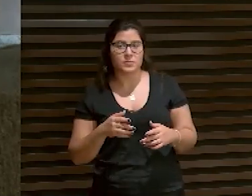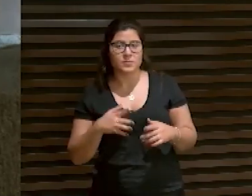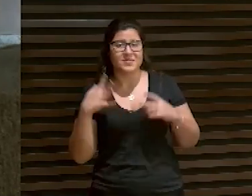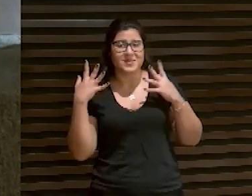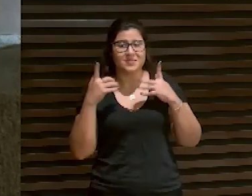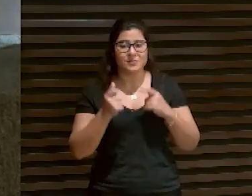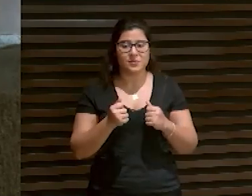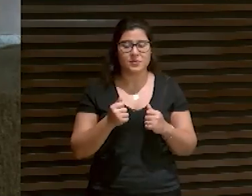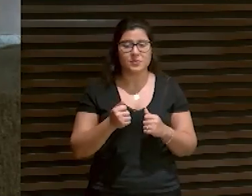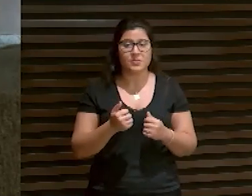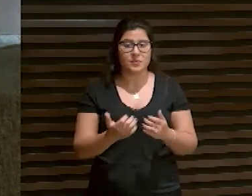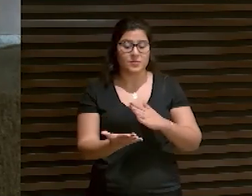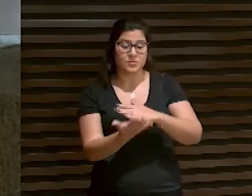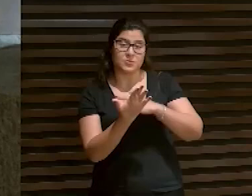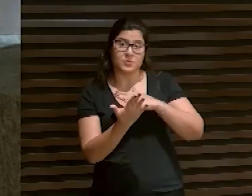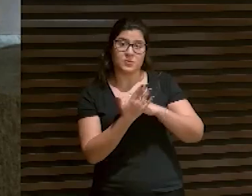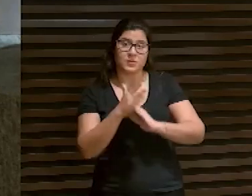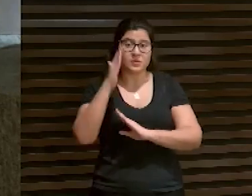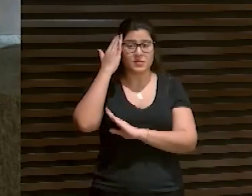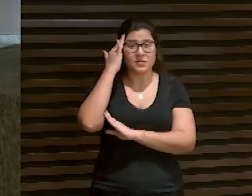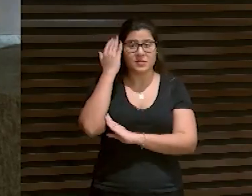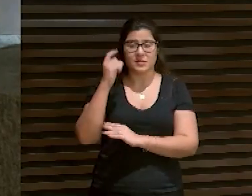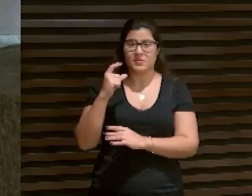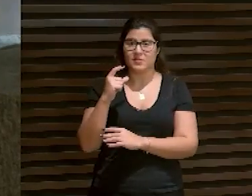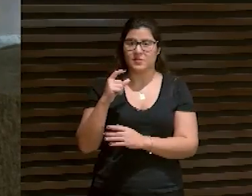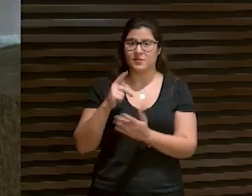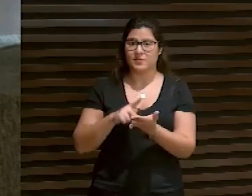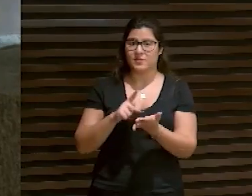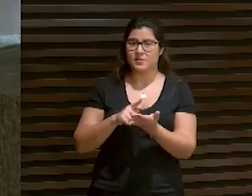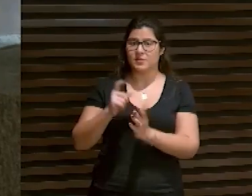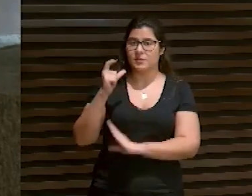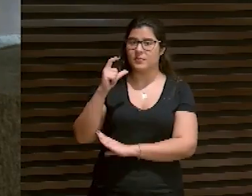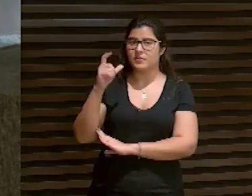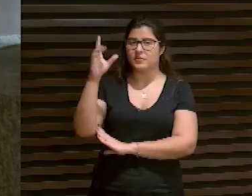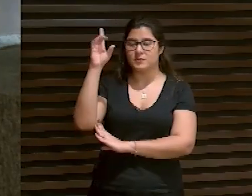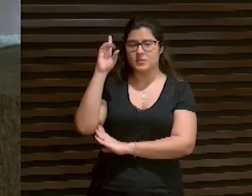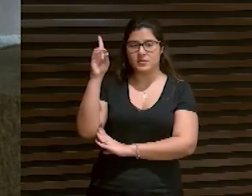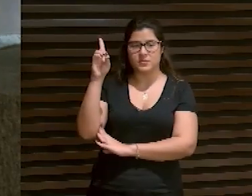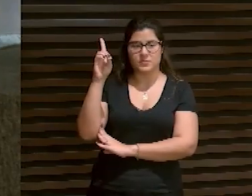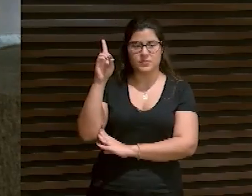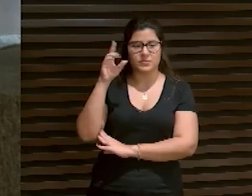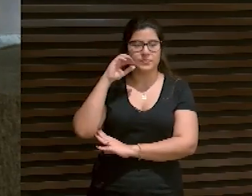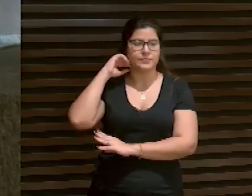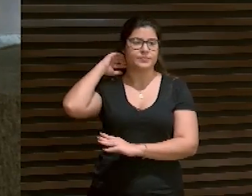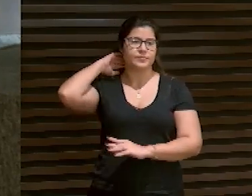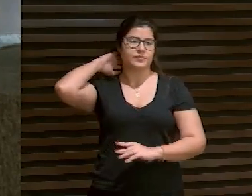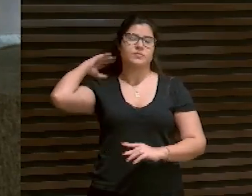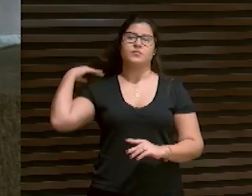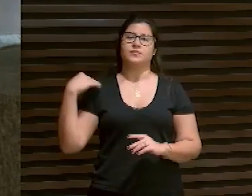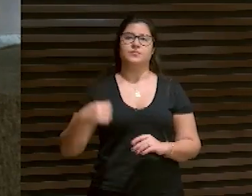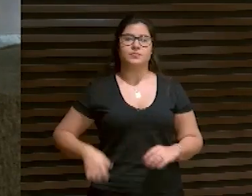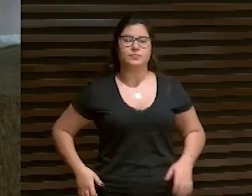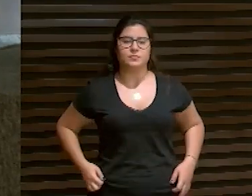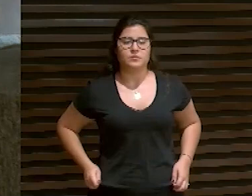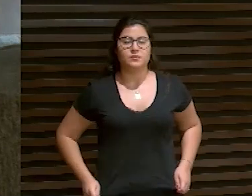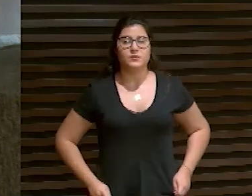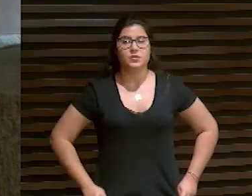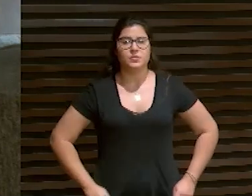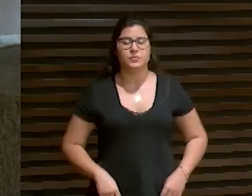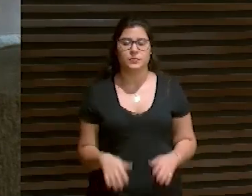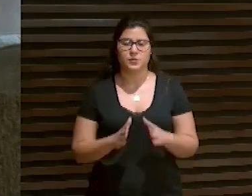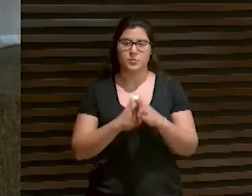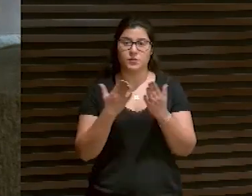entender verdades da palavra de Deus no livro de Jonas, no capítulo 4, que é o capítulo que iremos estudar hoje. Então, é um livro muito bom,